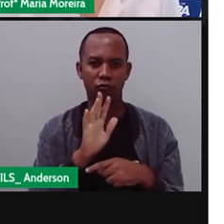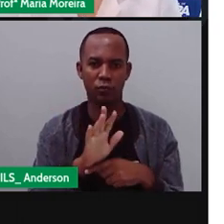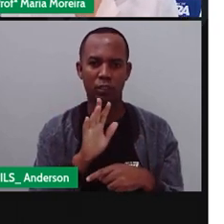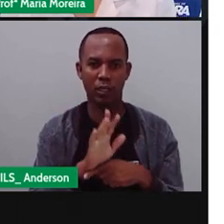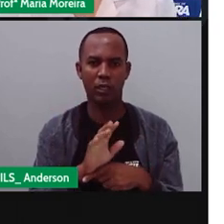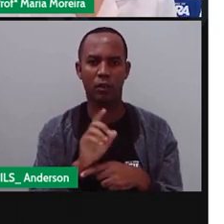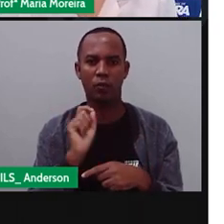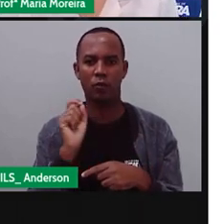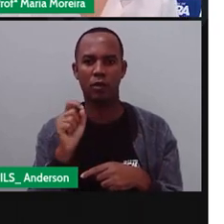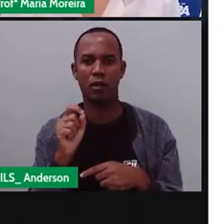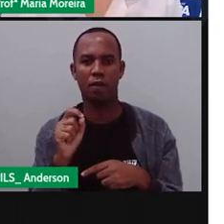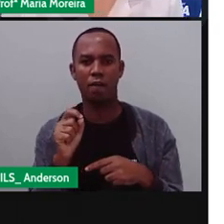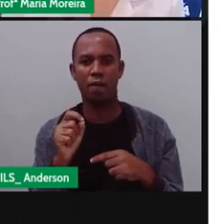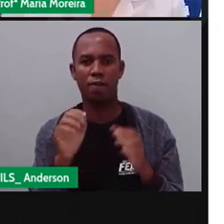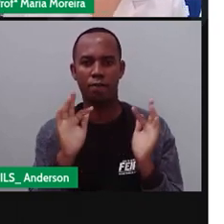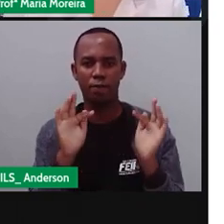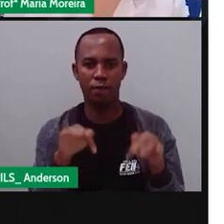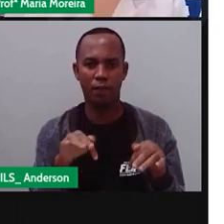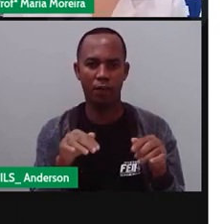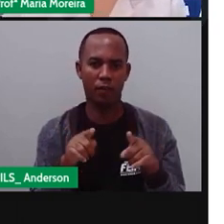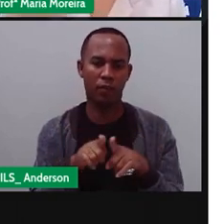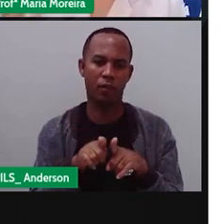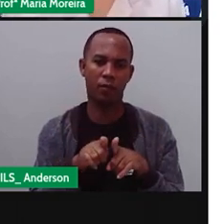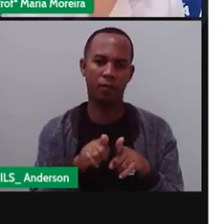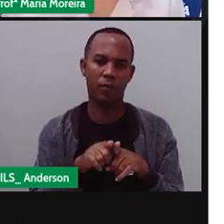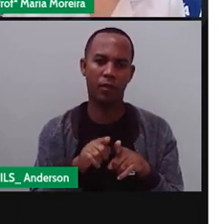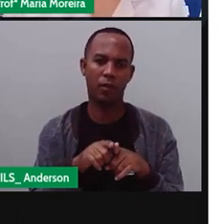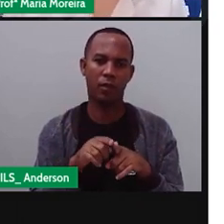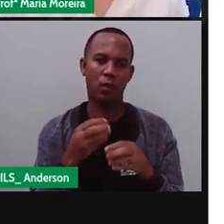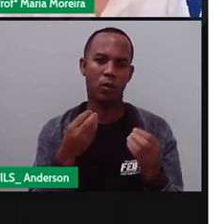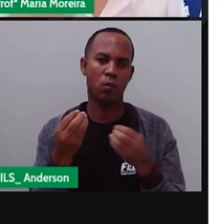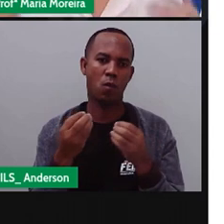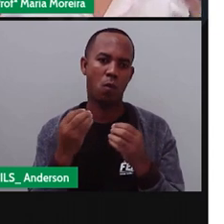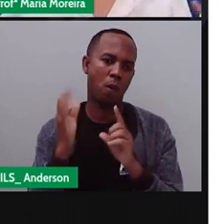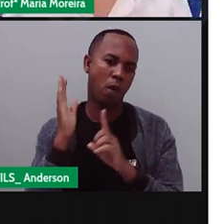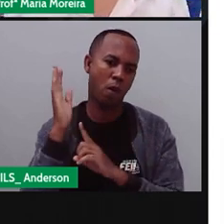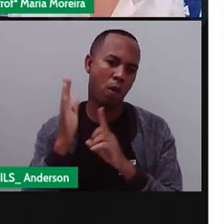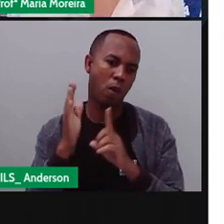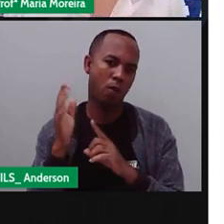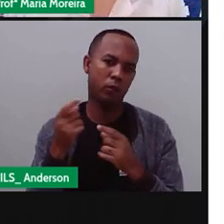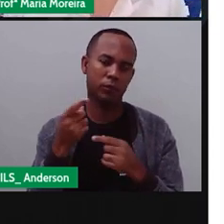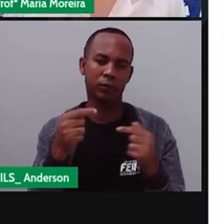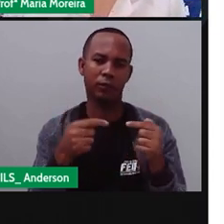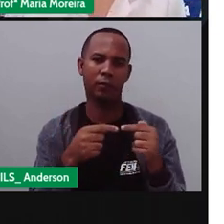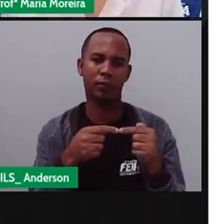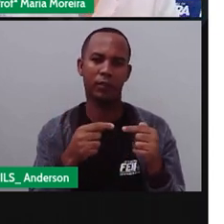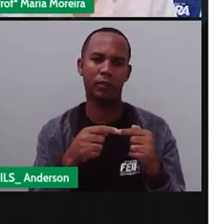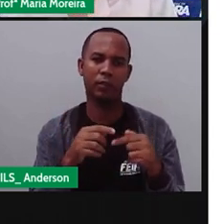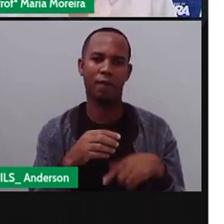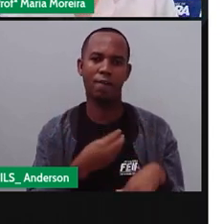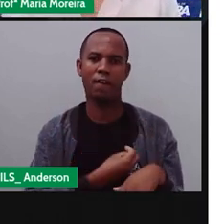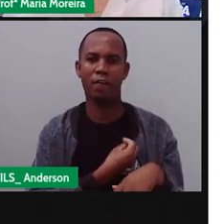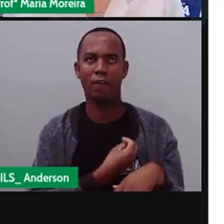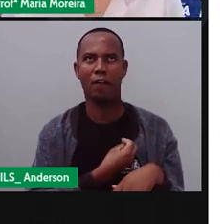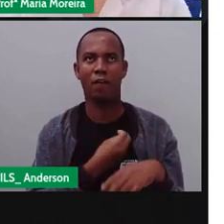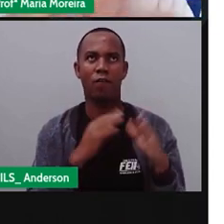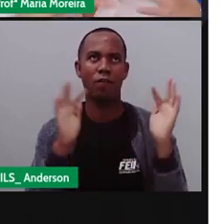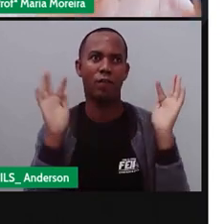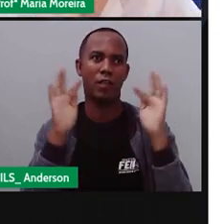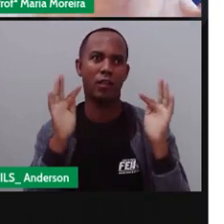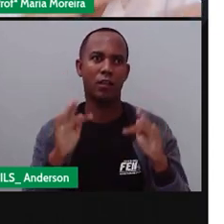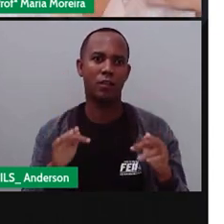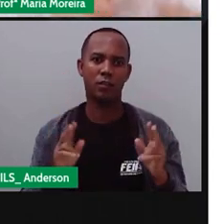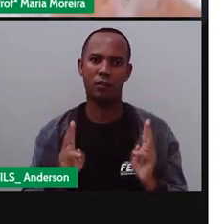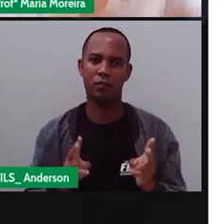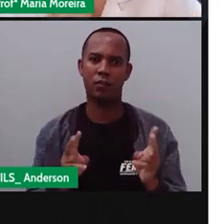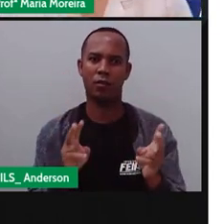Então, esse é o meu fim, né? Que geralmente aparece nos contos de fada. Ai, e viveram felizes para sempre. Mas antes do feliz para sempre,